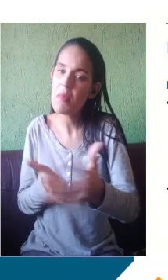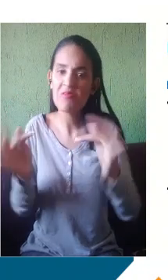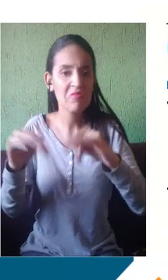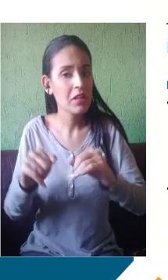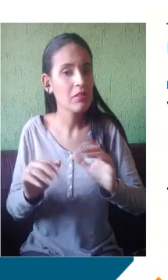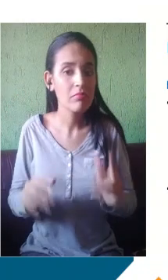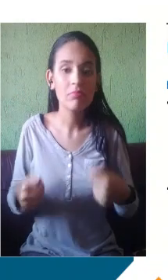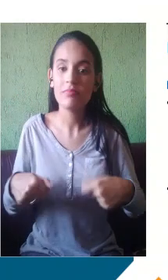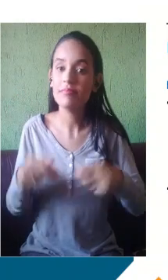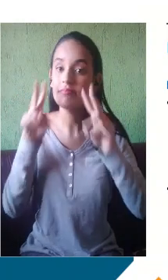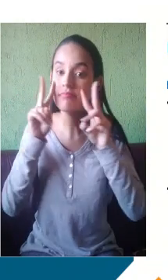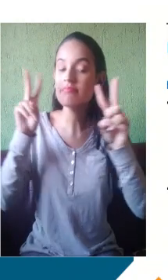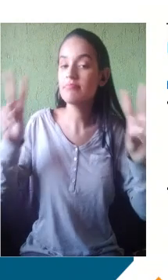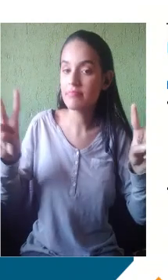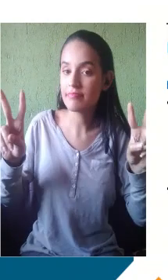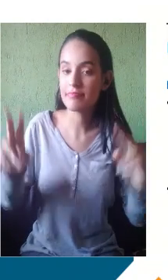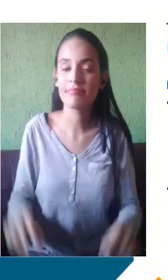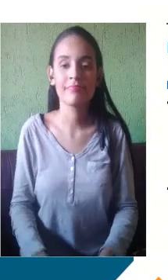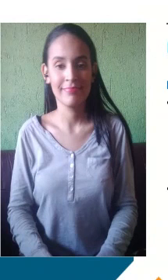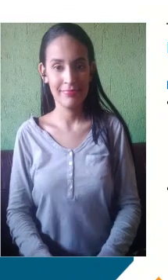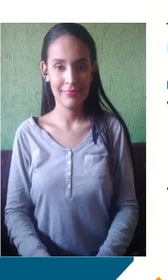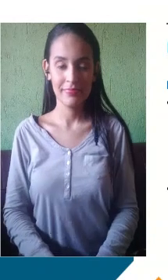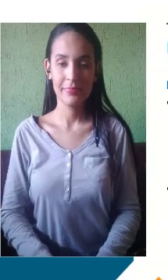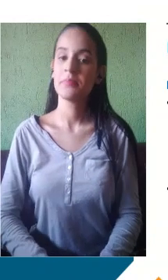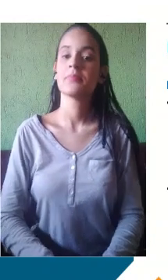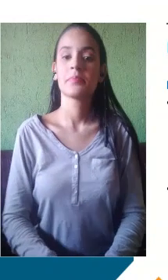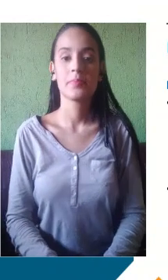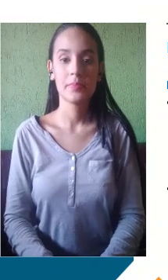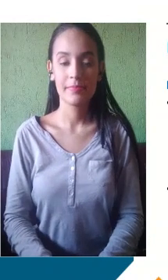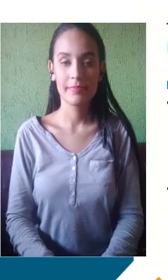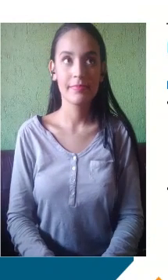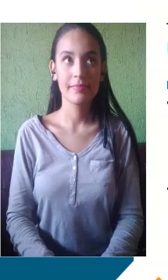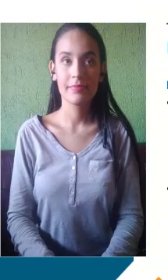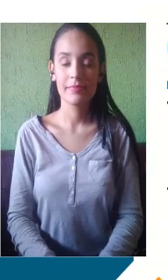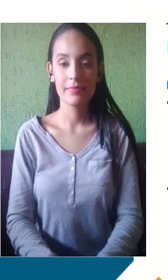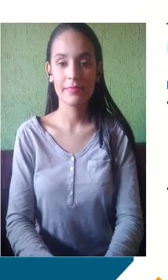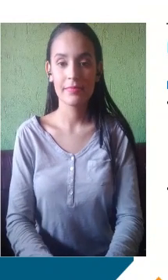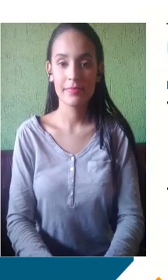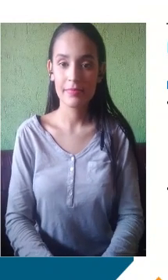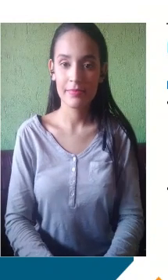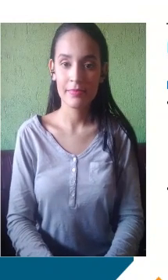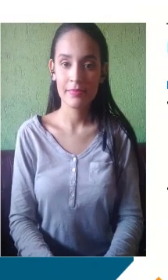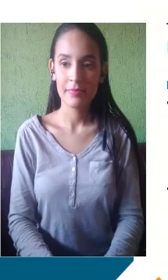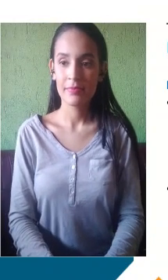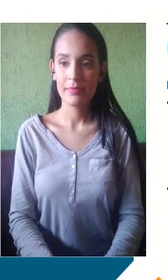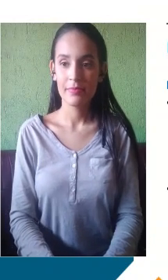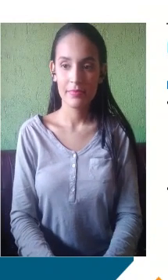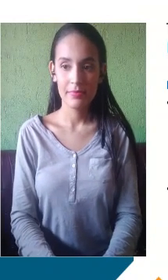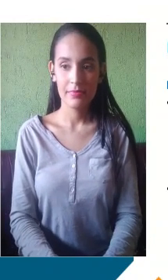bom? Então, fiquem atentos a essa questão da organização retórica, né? Da organização das